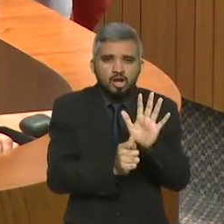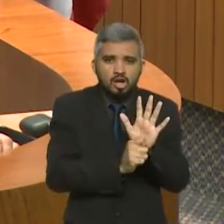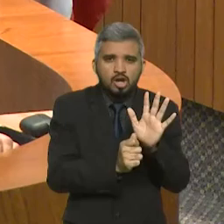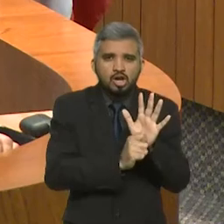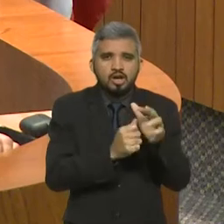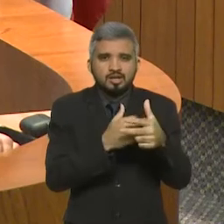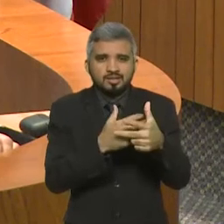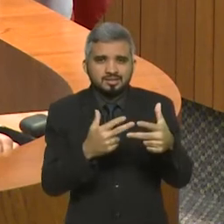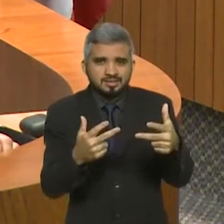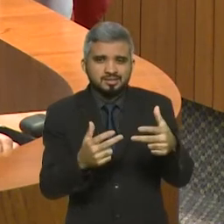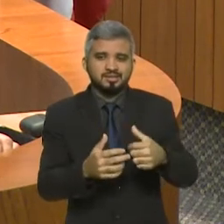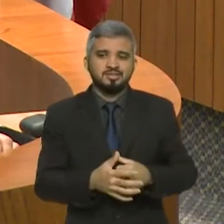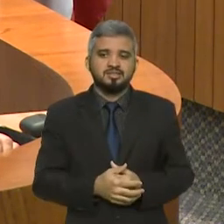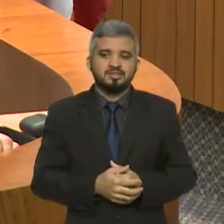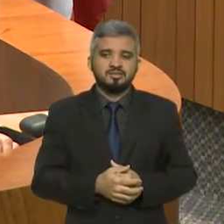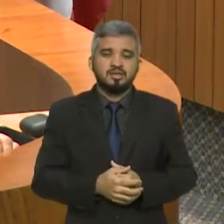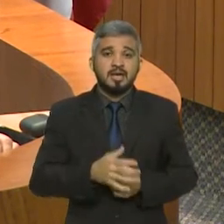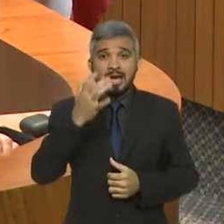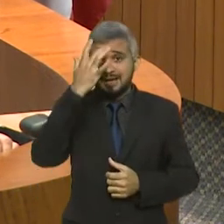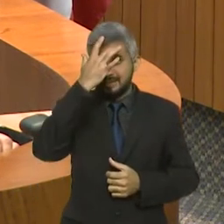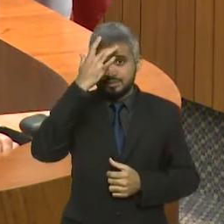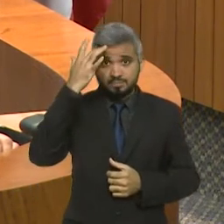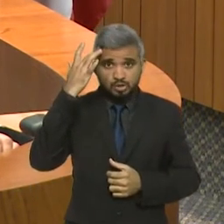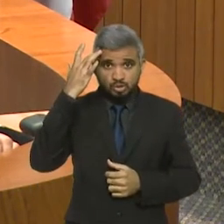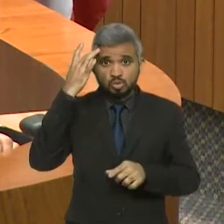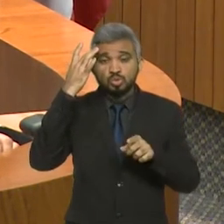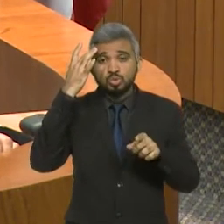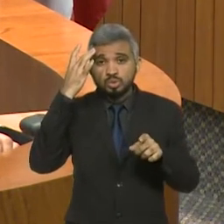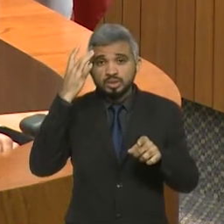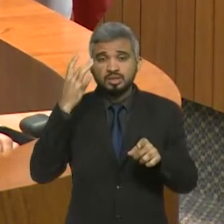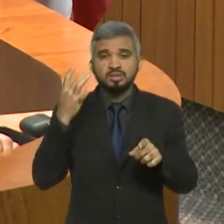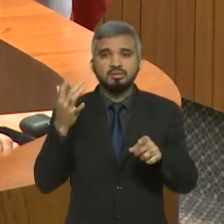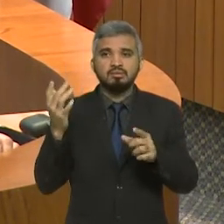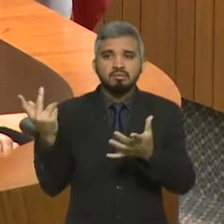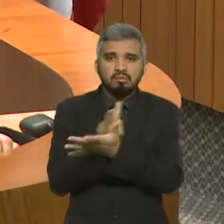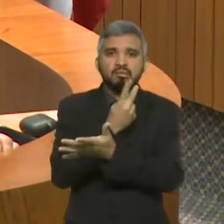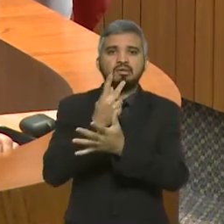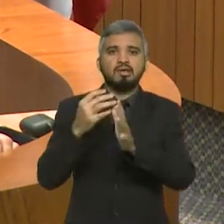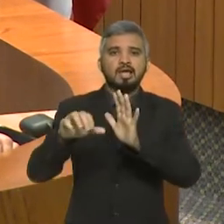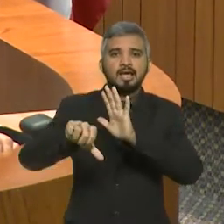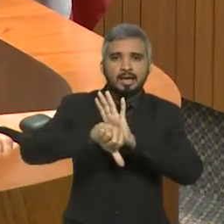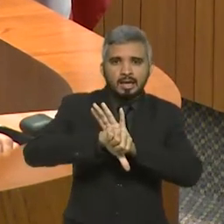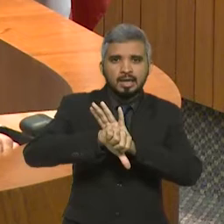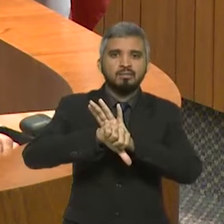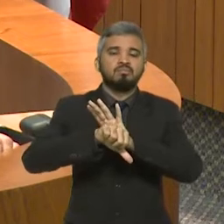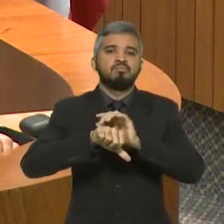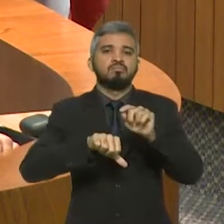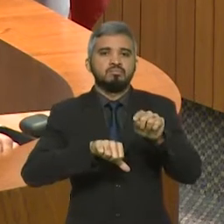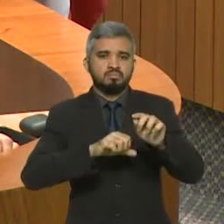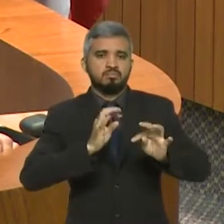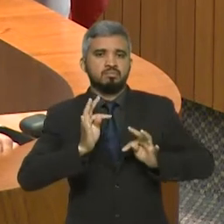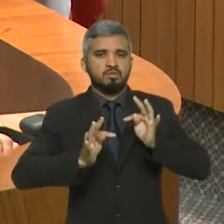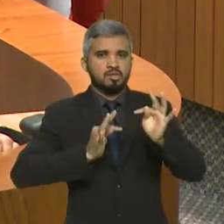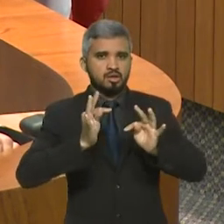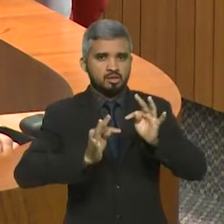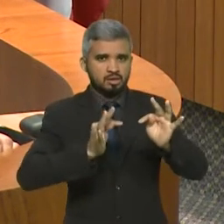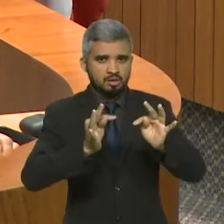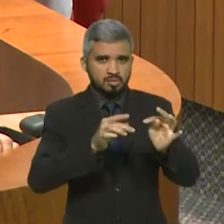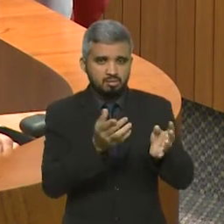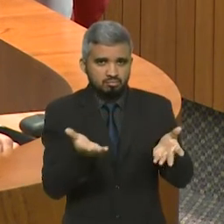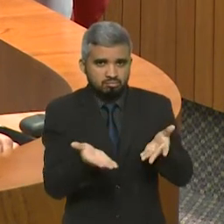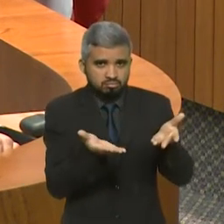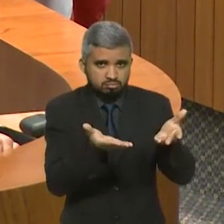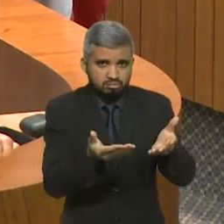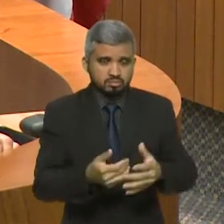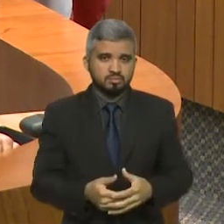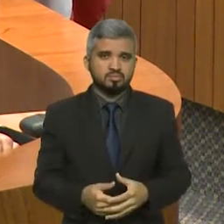cometem um delito, está ali na cadeia de ressocialização, possibilitando que tenha um acompanhamento familiar mais próspero.